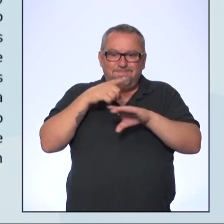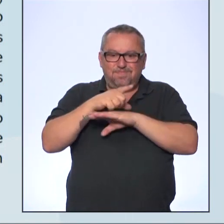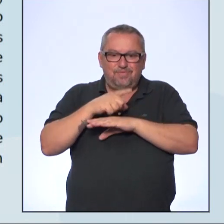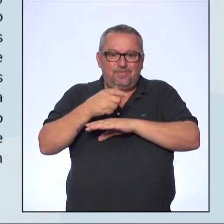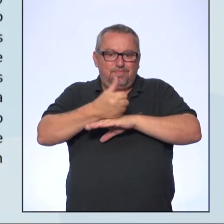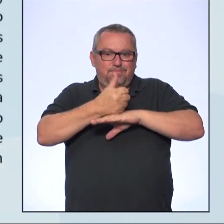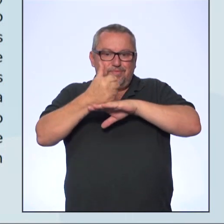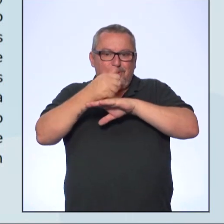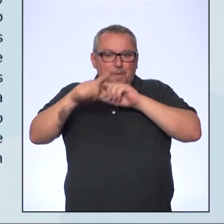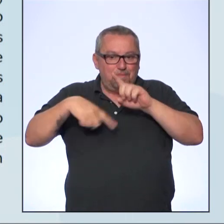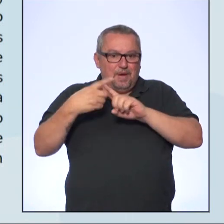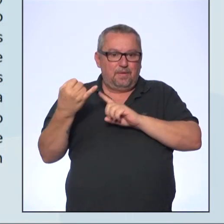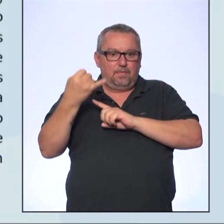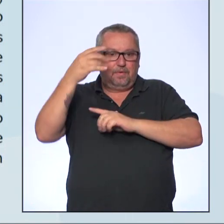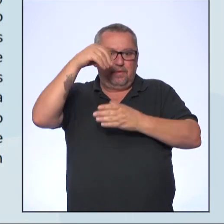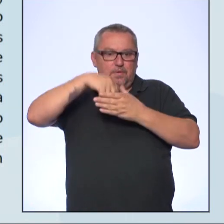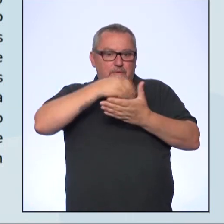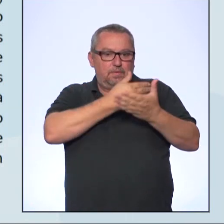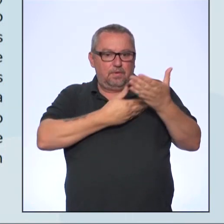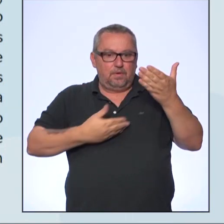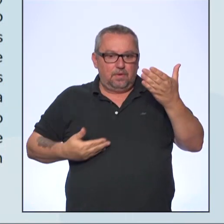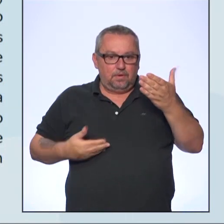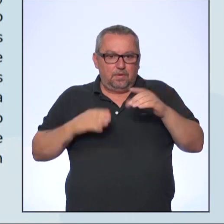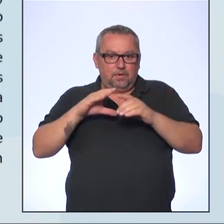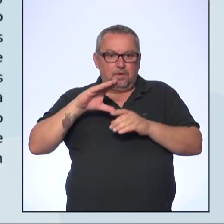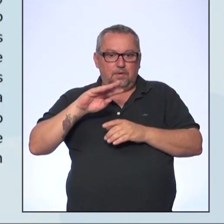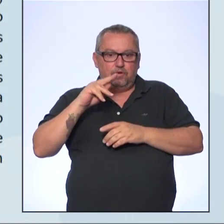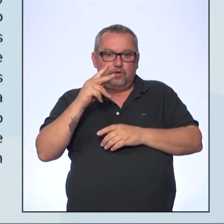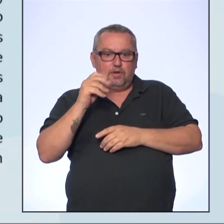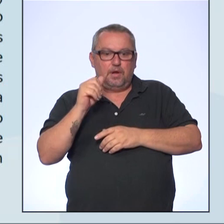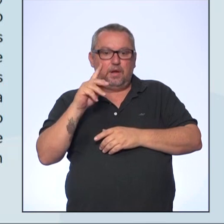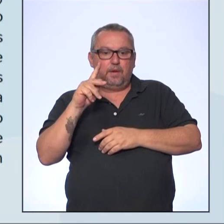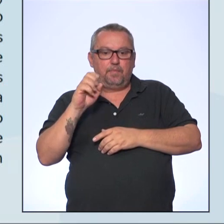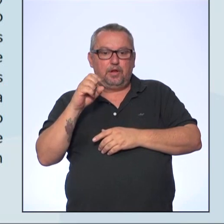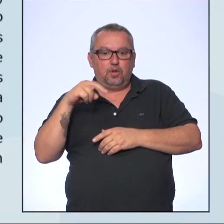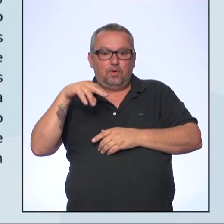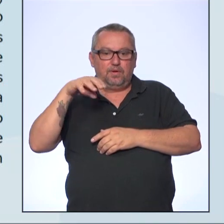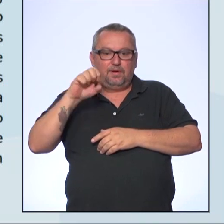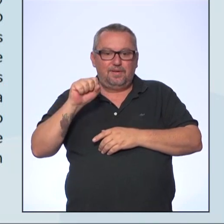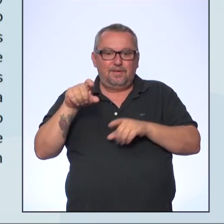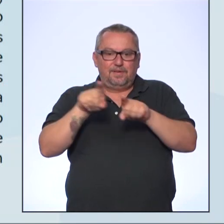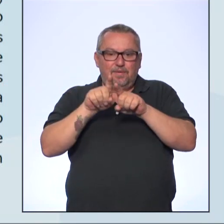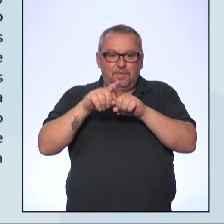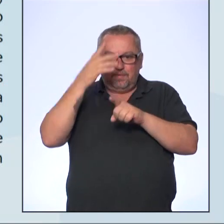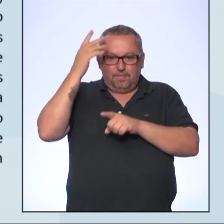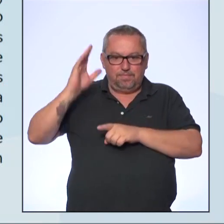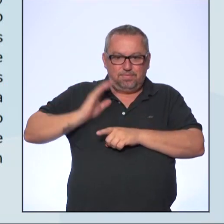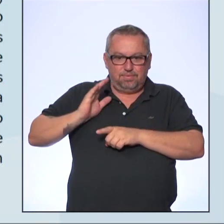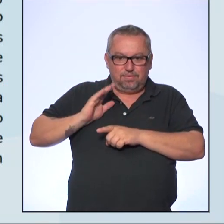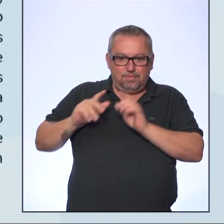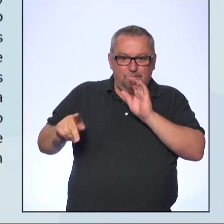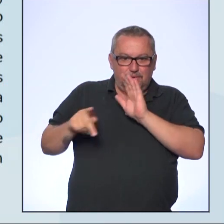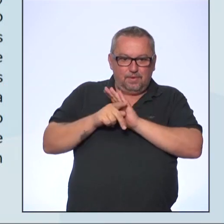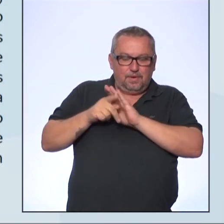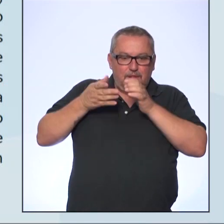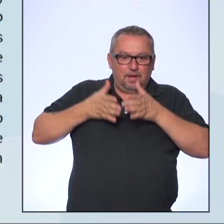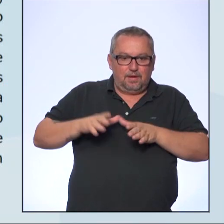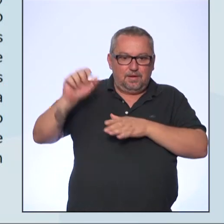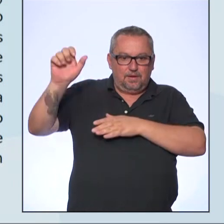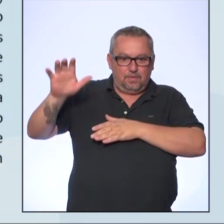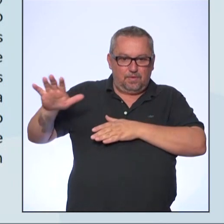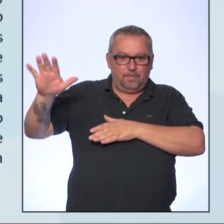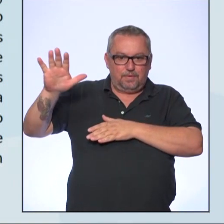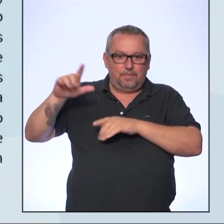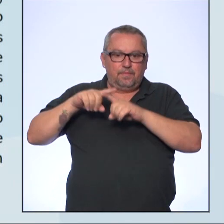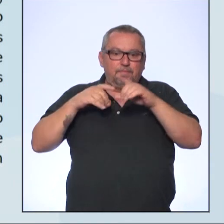ocupavam cargos mais importantes do governo preenchidos pelos chapetones, elite econômica formada por nascidos no continente europeu.